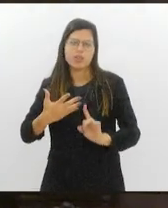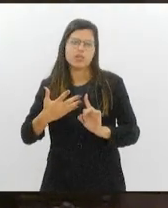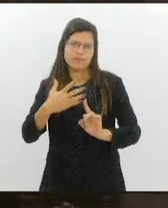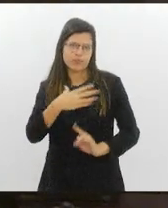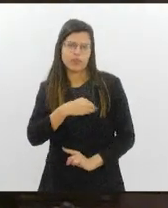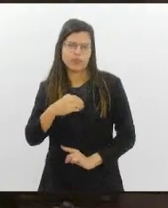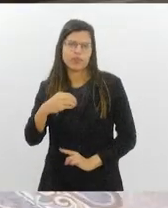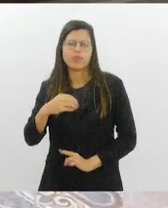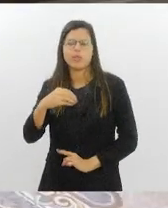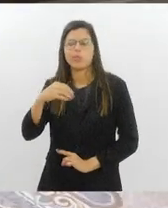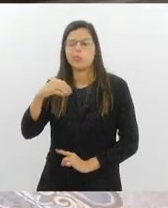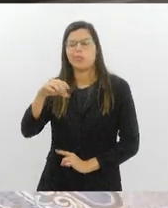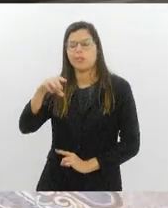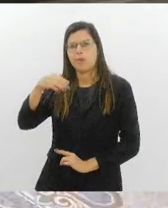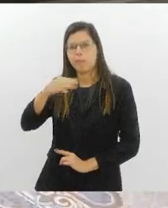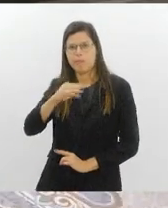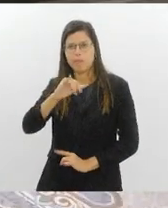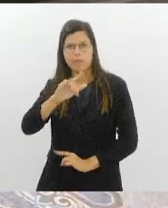Miguel Cooke.